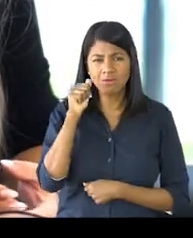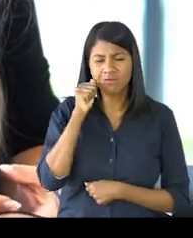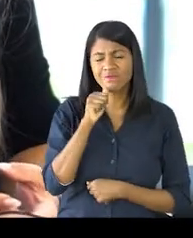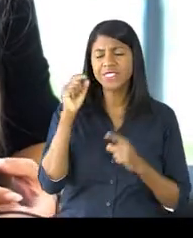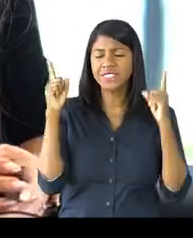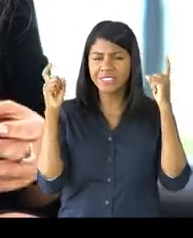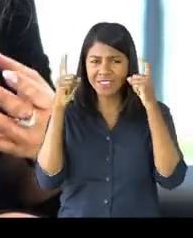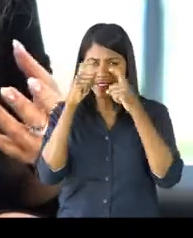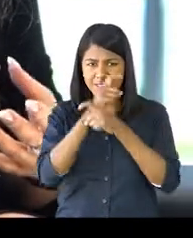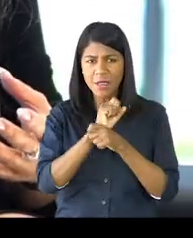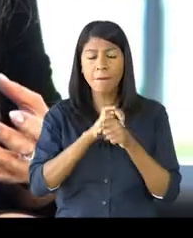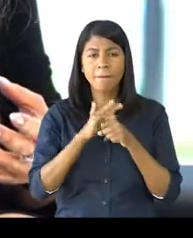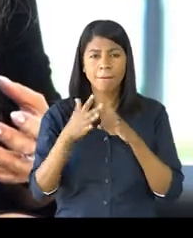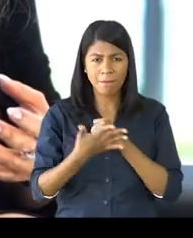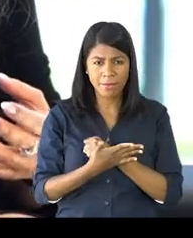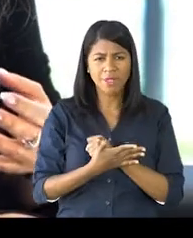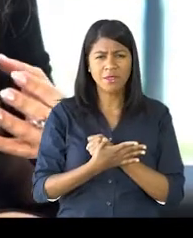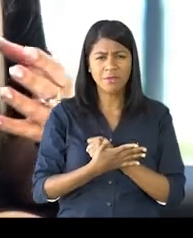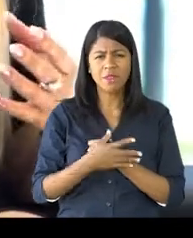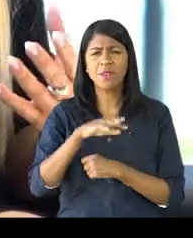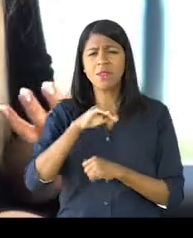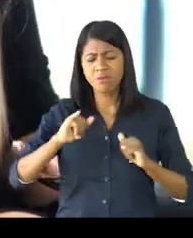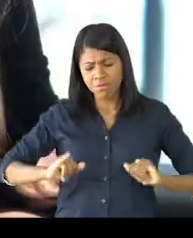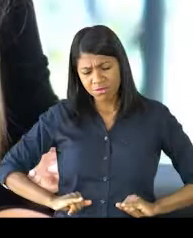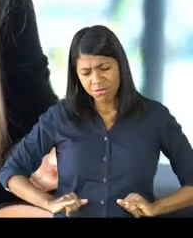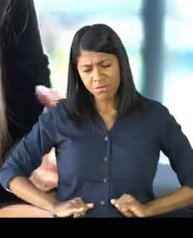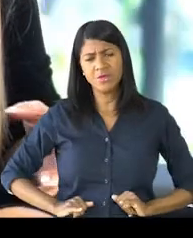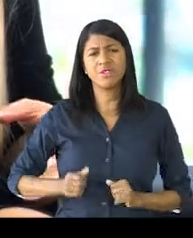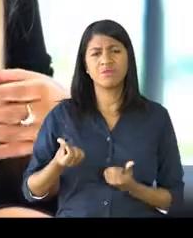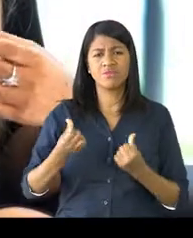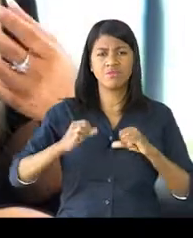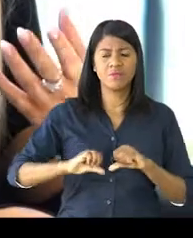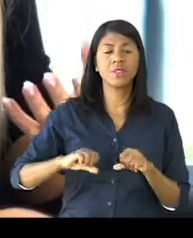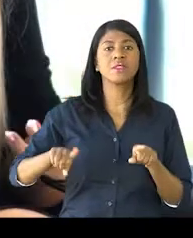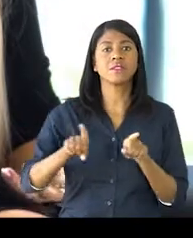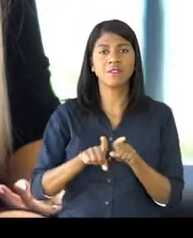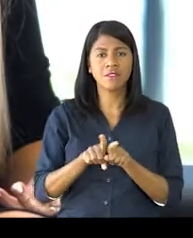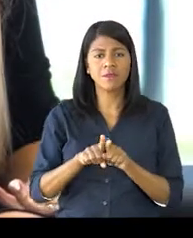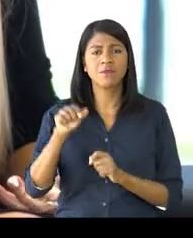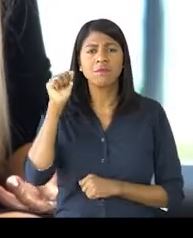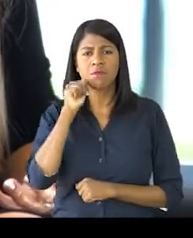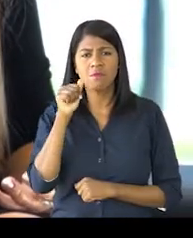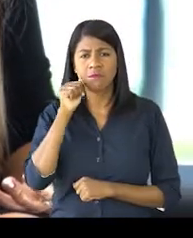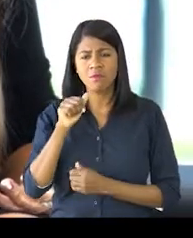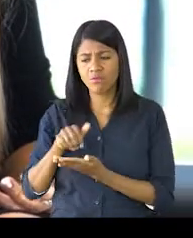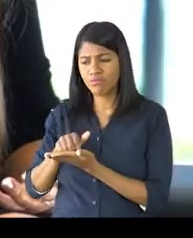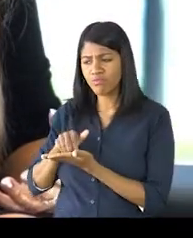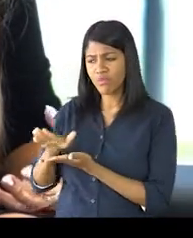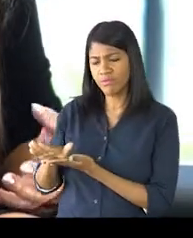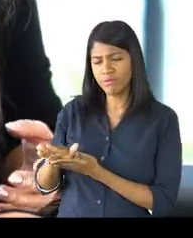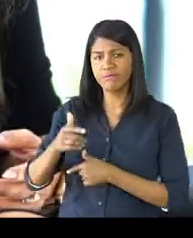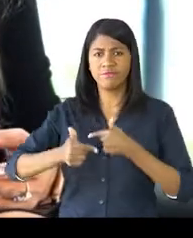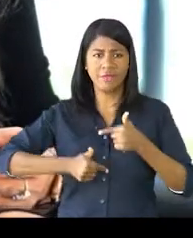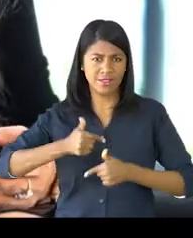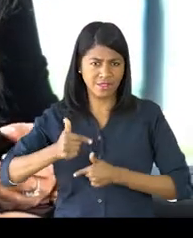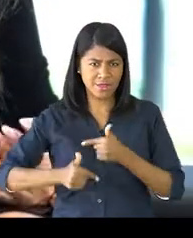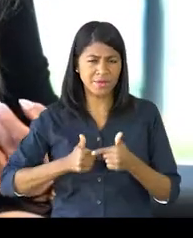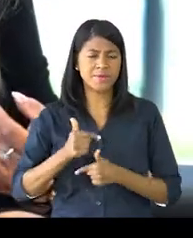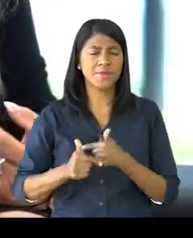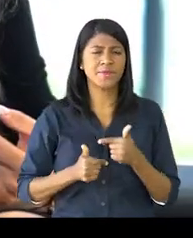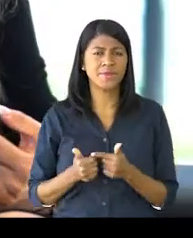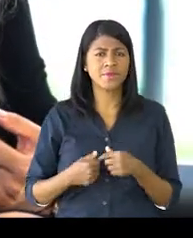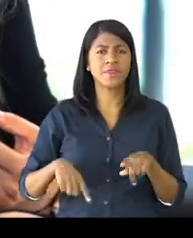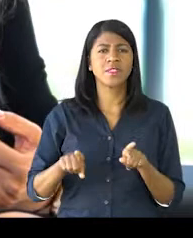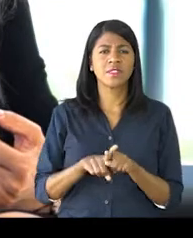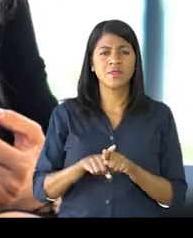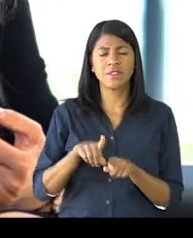mulheres na pandemia. Se a pandemia ela é cruel com todo mundo, ela ainda é mais cruel com as nossas mulheres. São as primeiras a serem